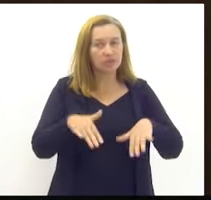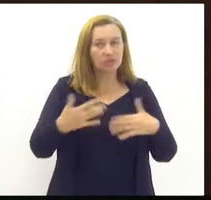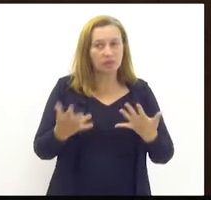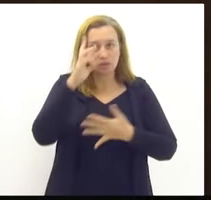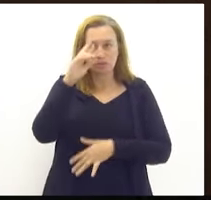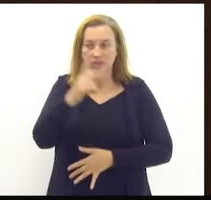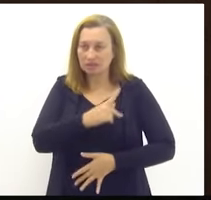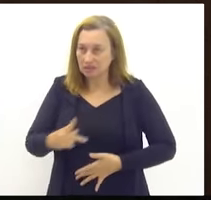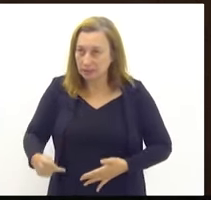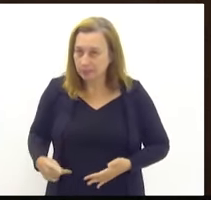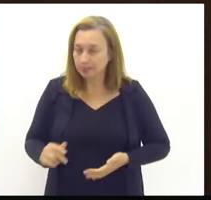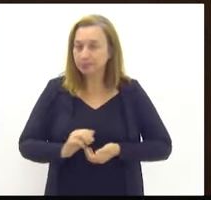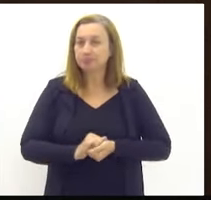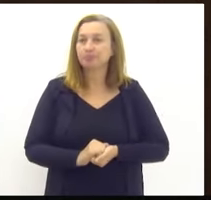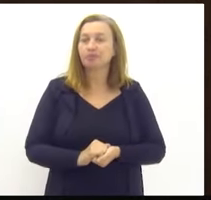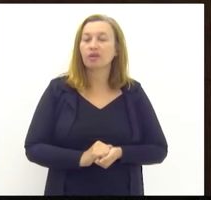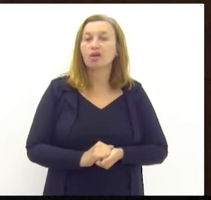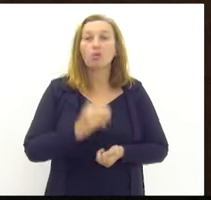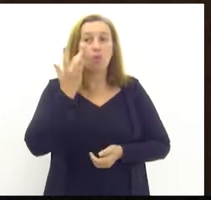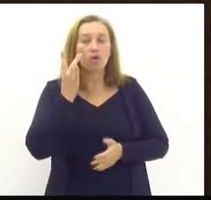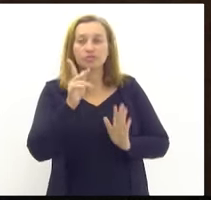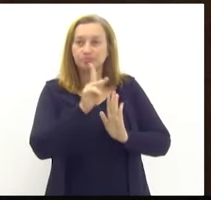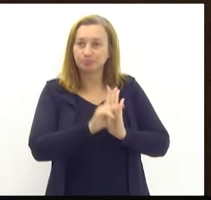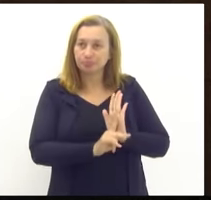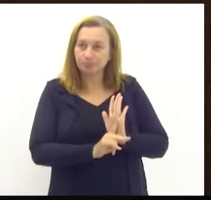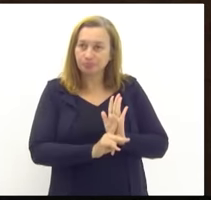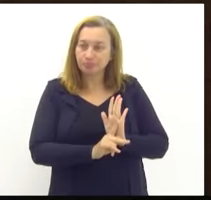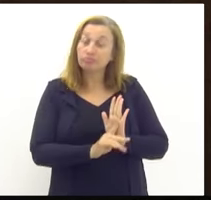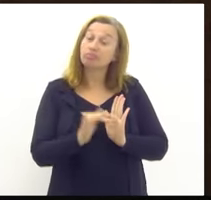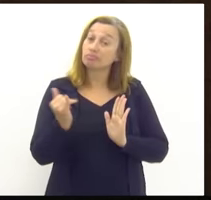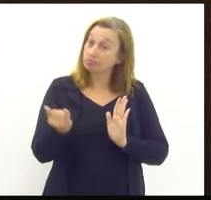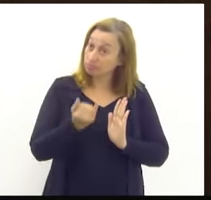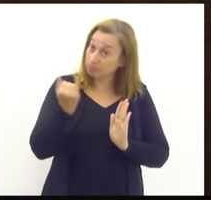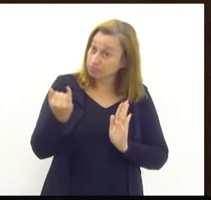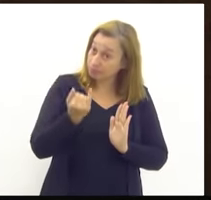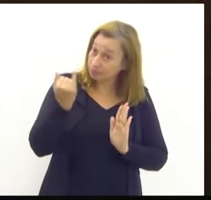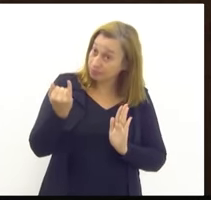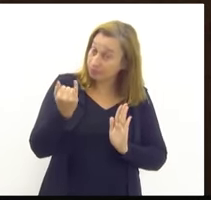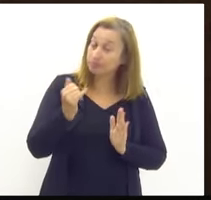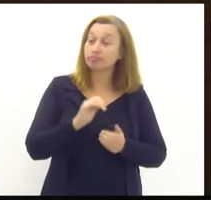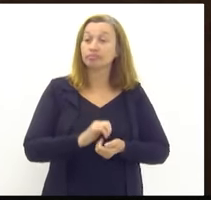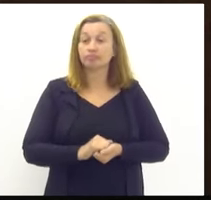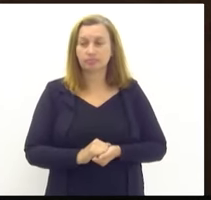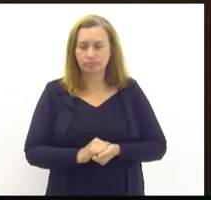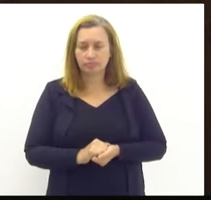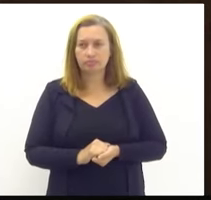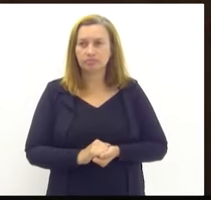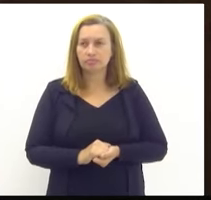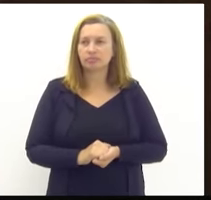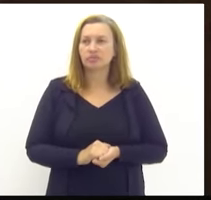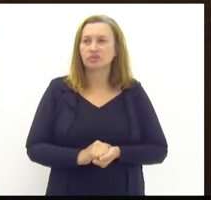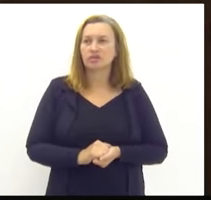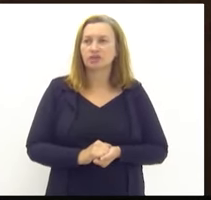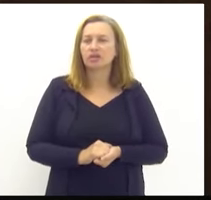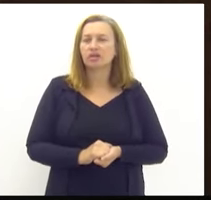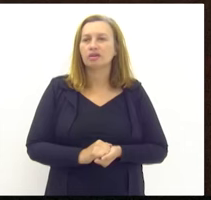presidente eu acho esses projetos importantes importantes no